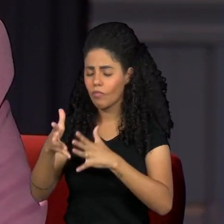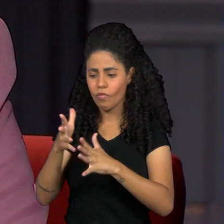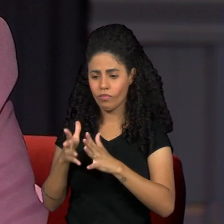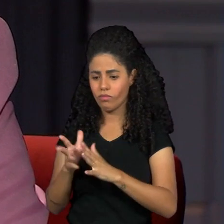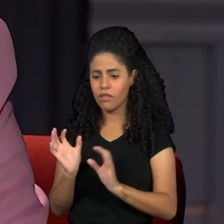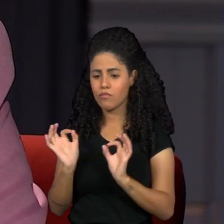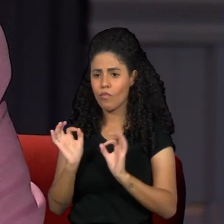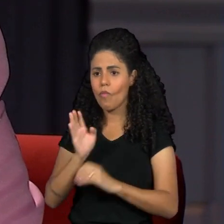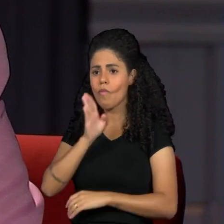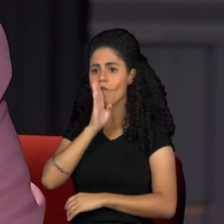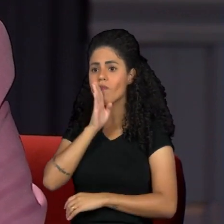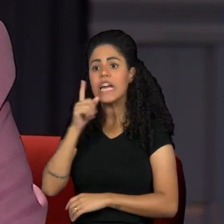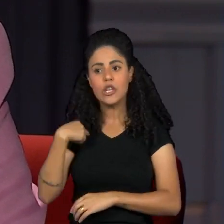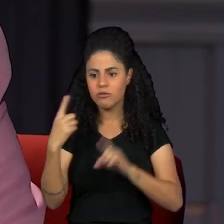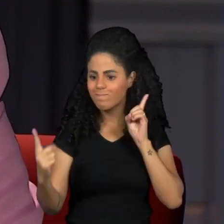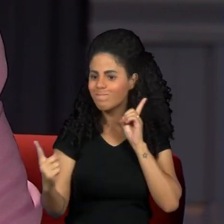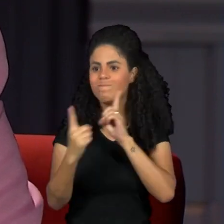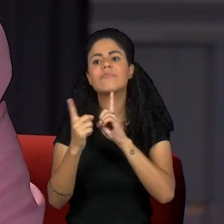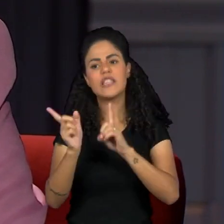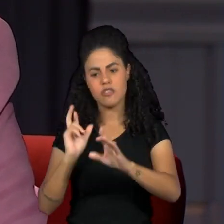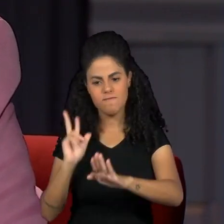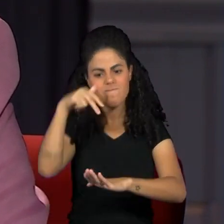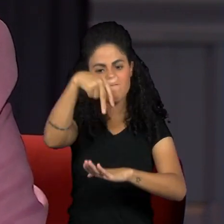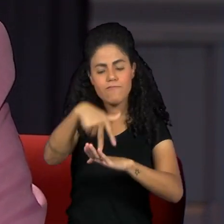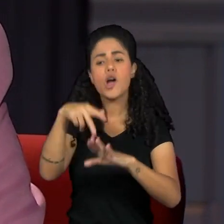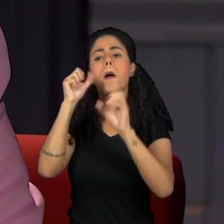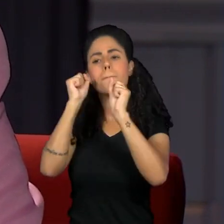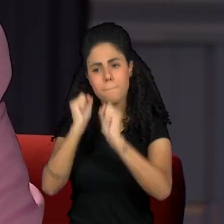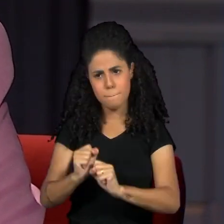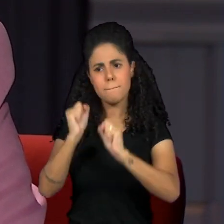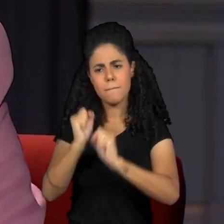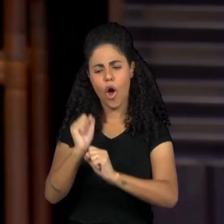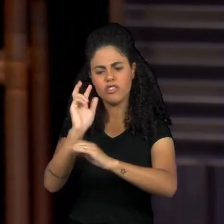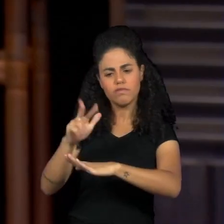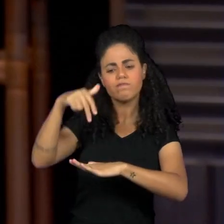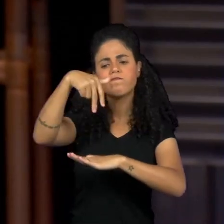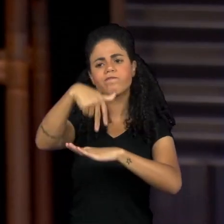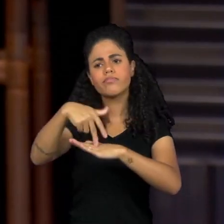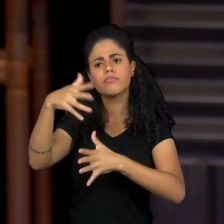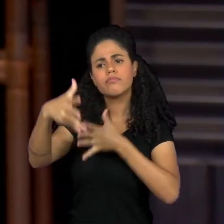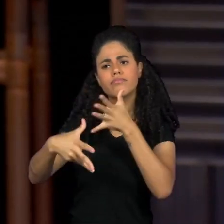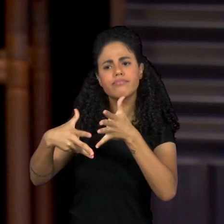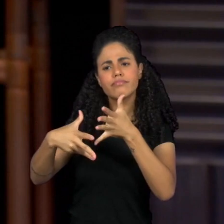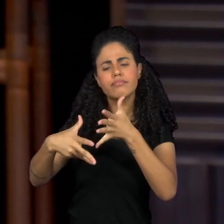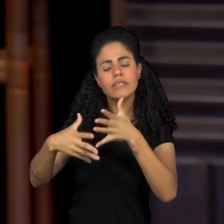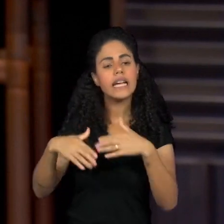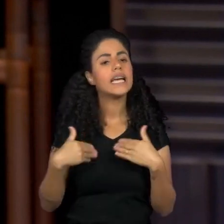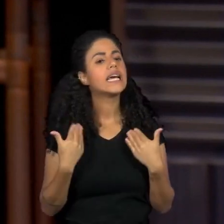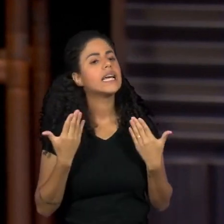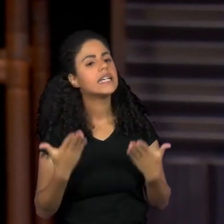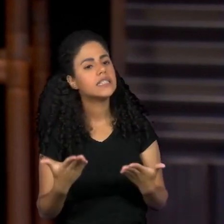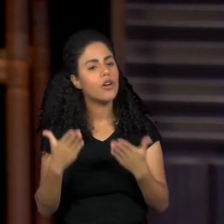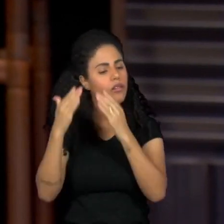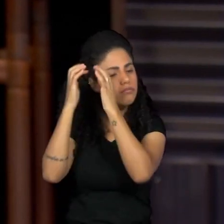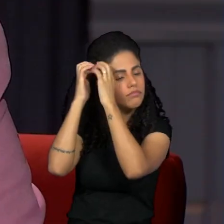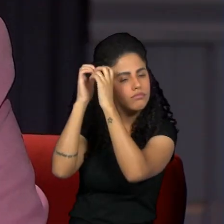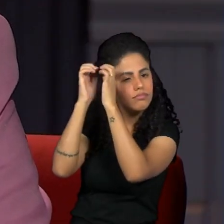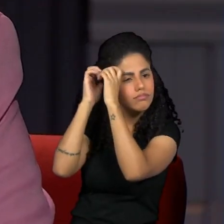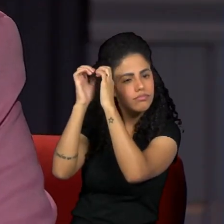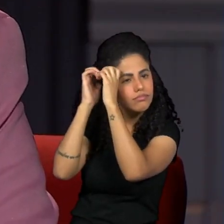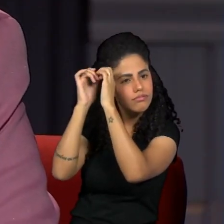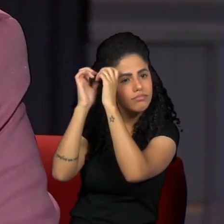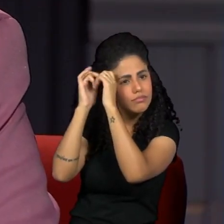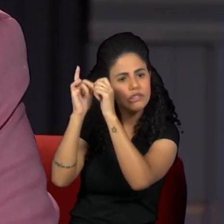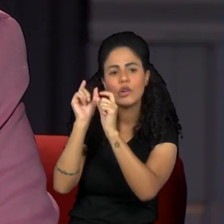nós descobrimos que nós somos muitos e que nós somos muito mais fortes juntos. O que seria então neurotípico? É a